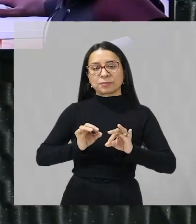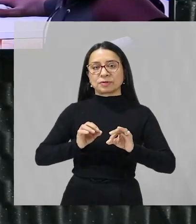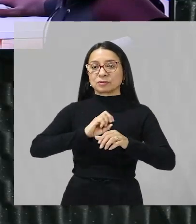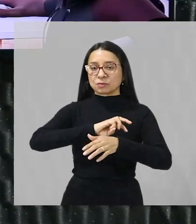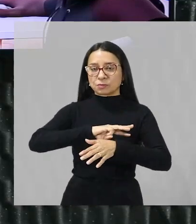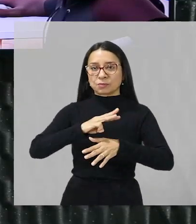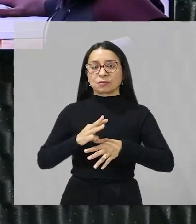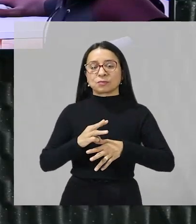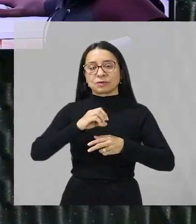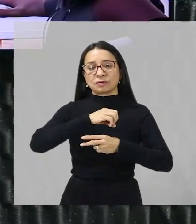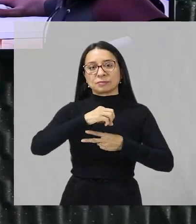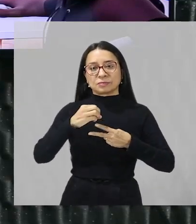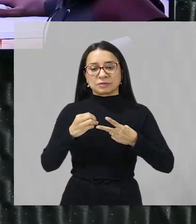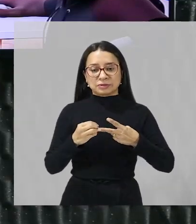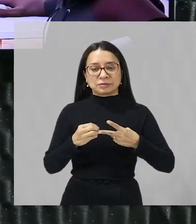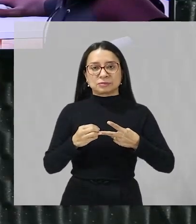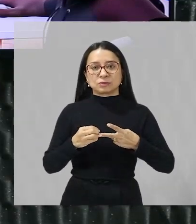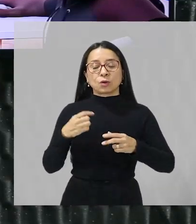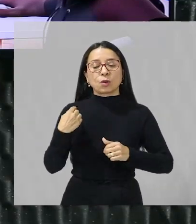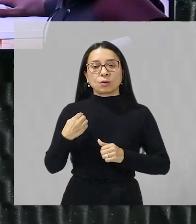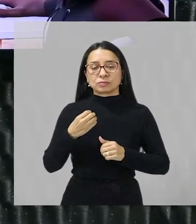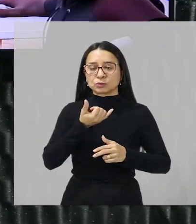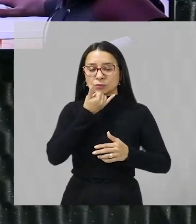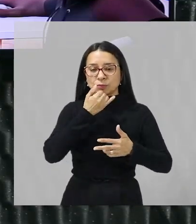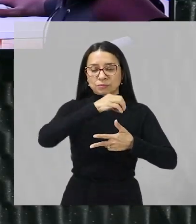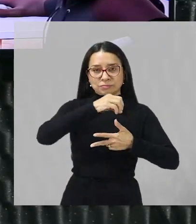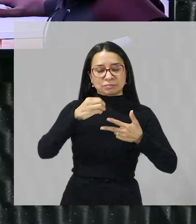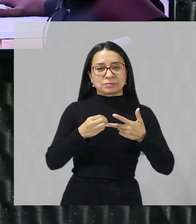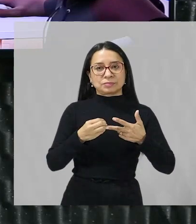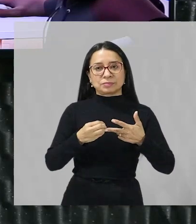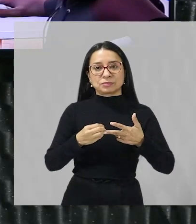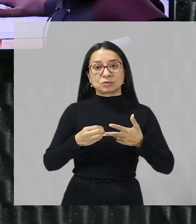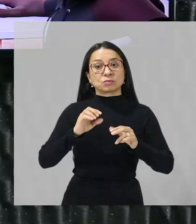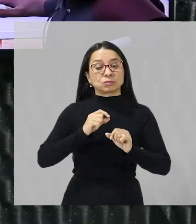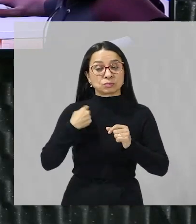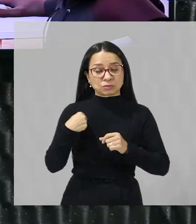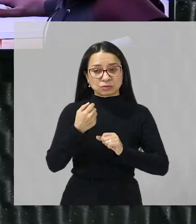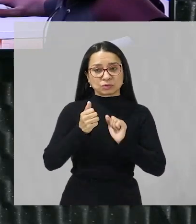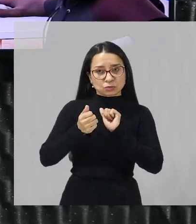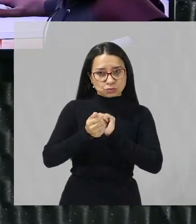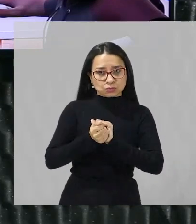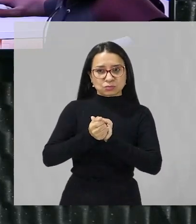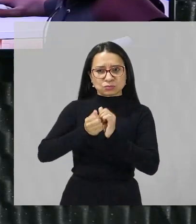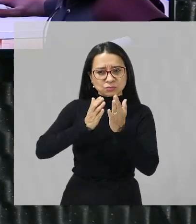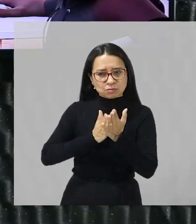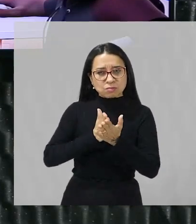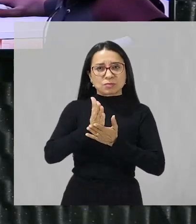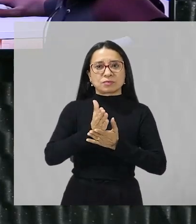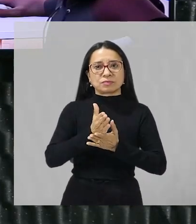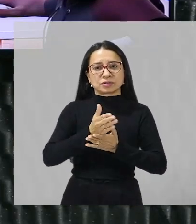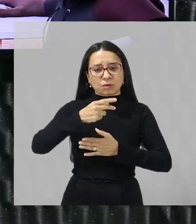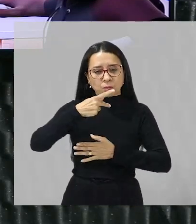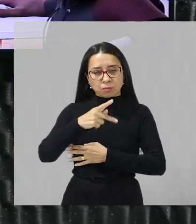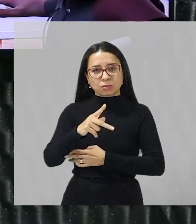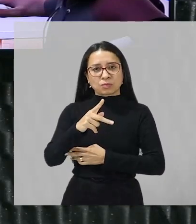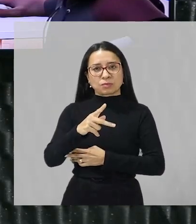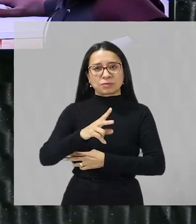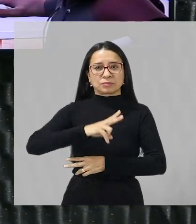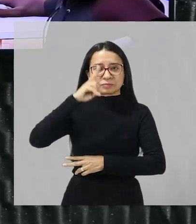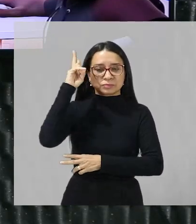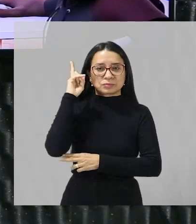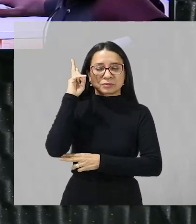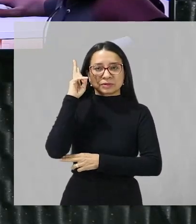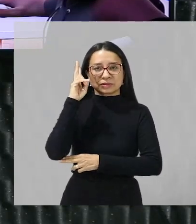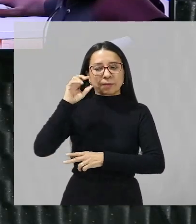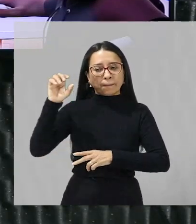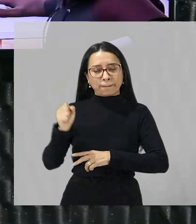atenta, pega aí teu caderno, caneta, lápis, marca-texto, tudo que você precisar para anotar as dicas valiosas que eu vou te passar